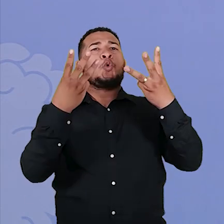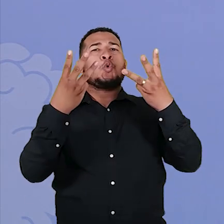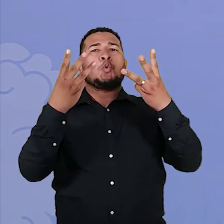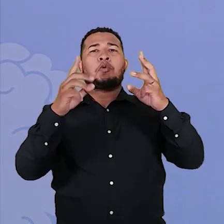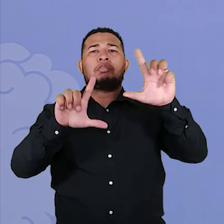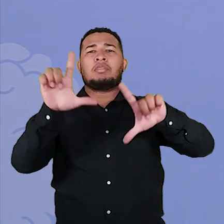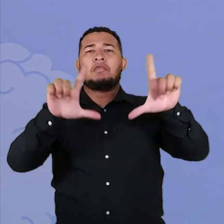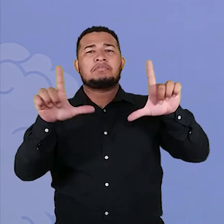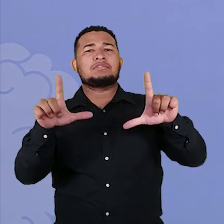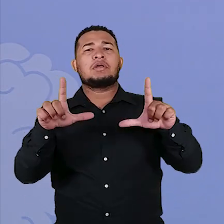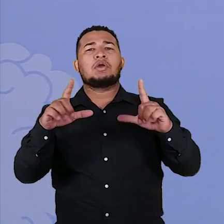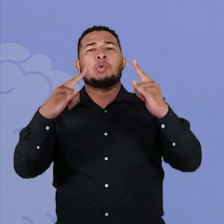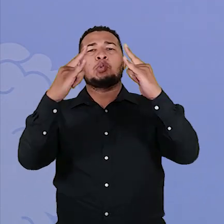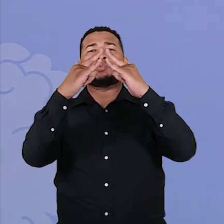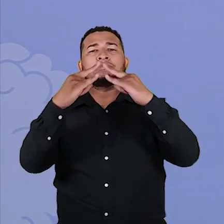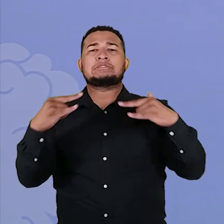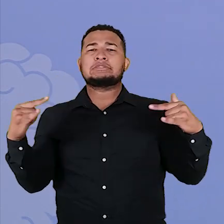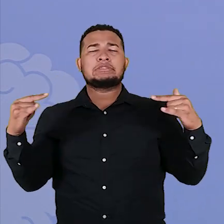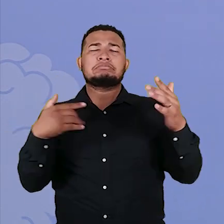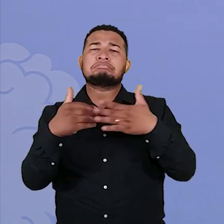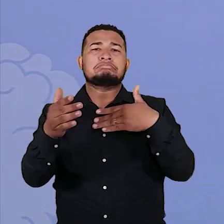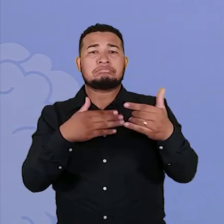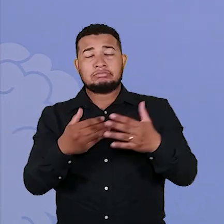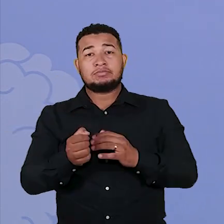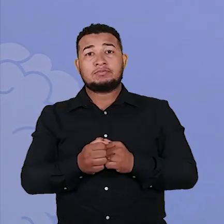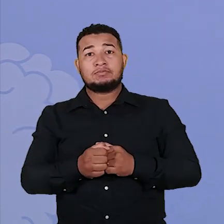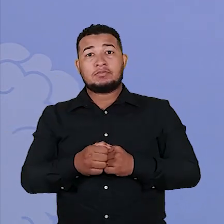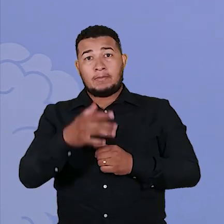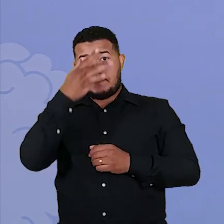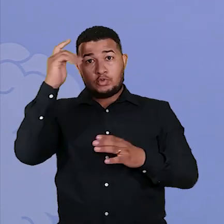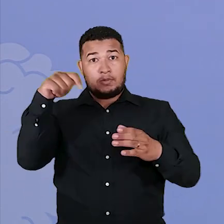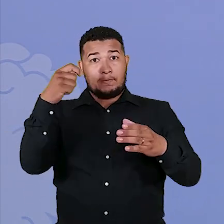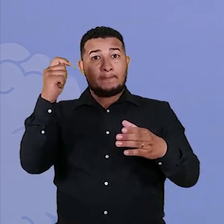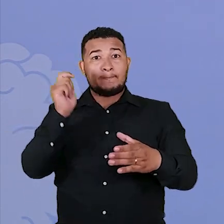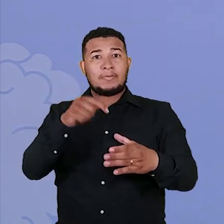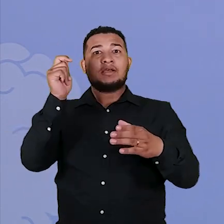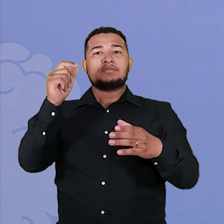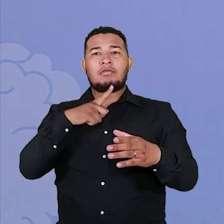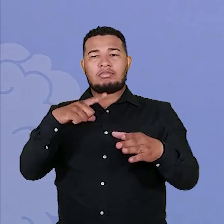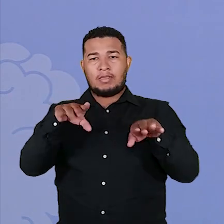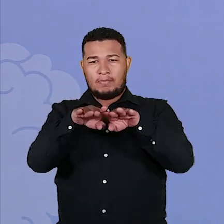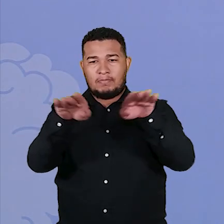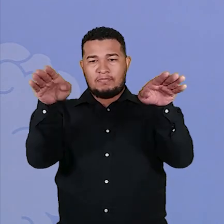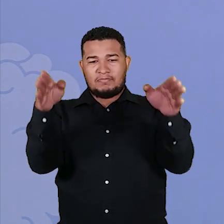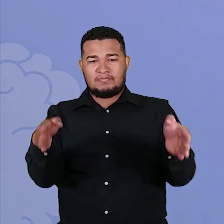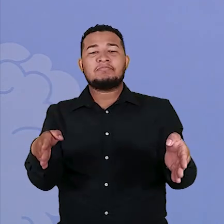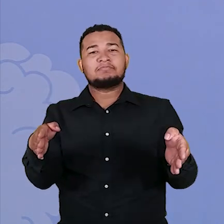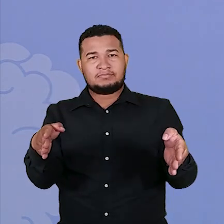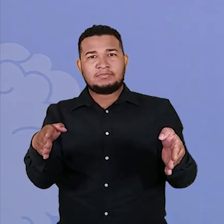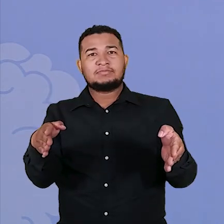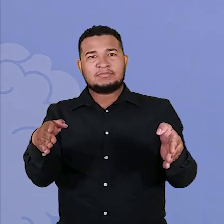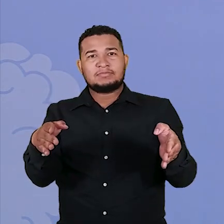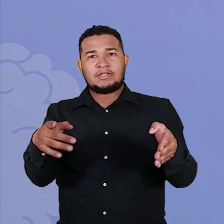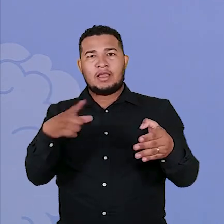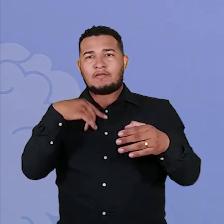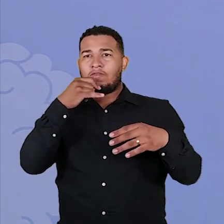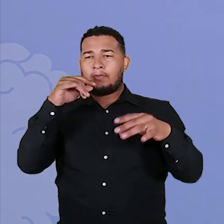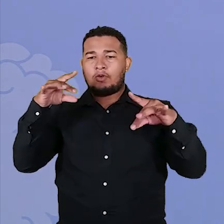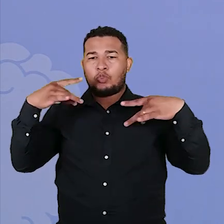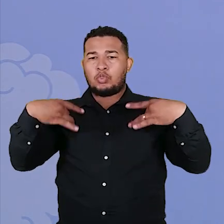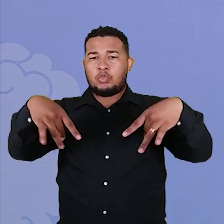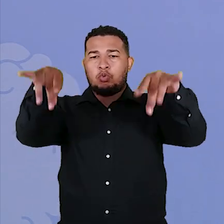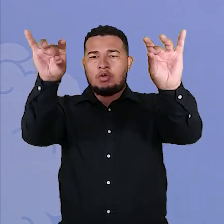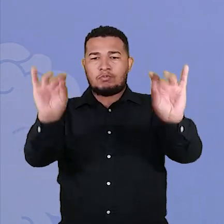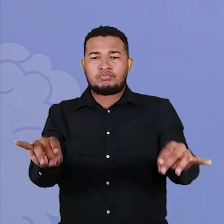ou na televisão ou no circo sei lá um um mágico pega uma mesa com uma